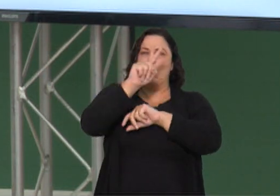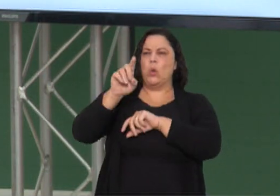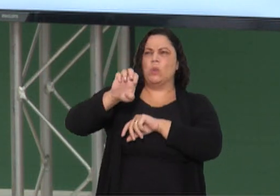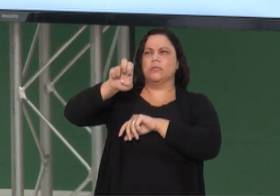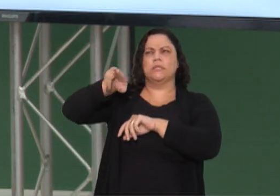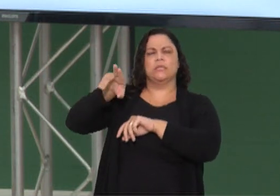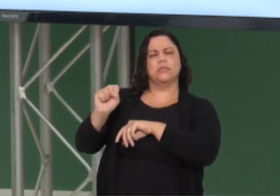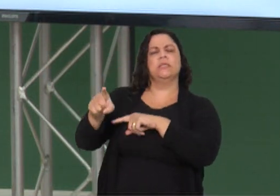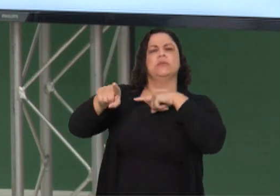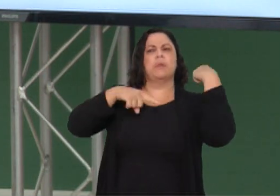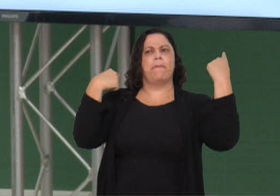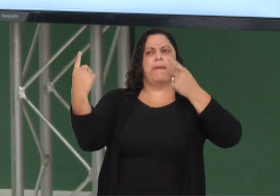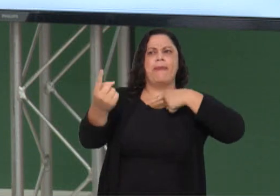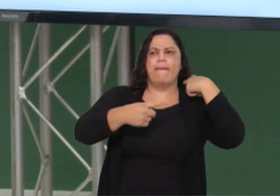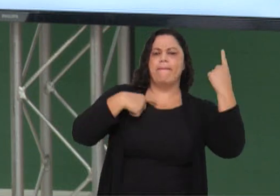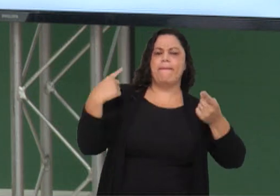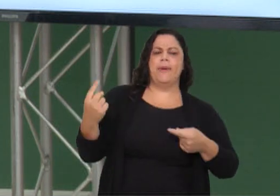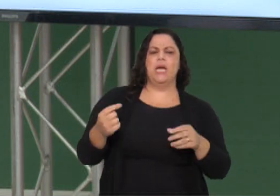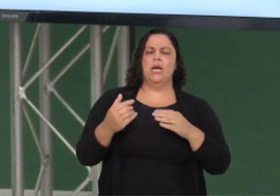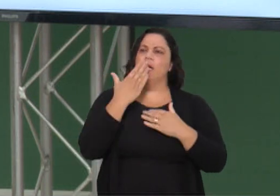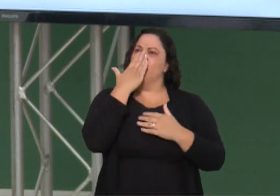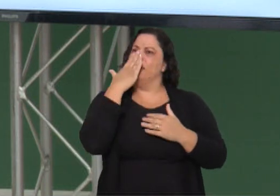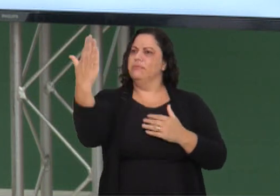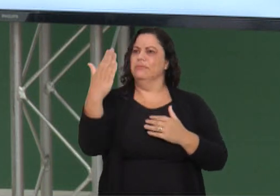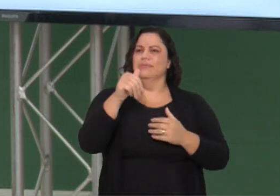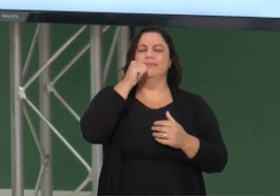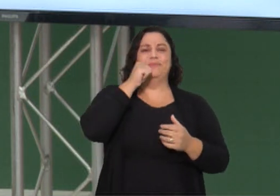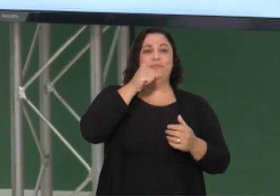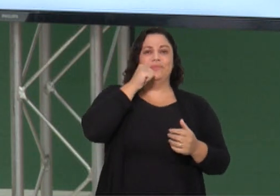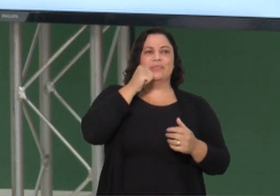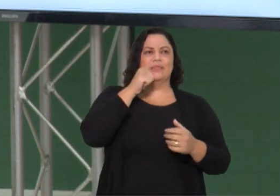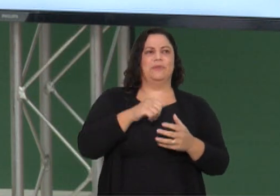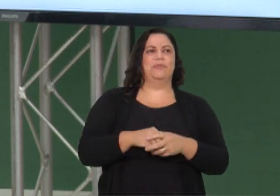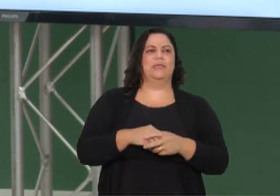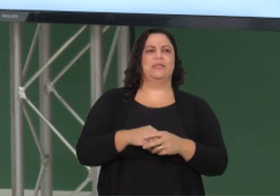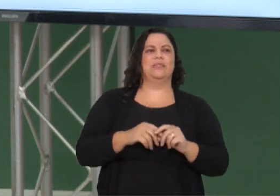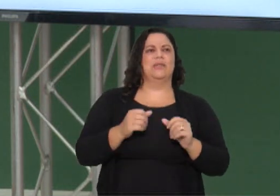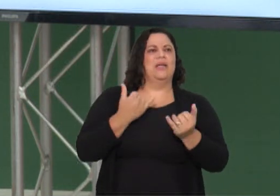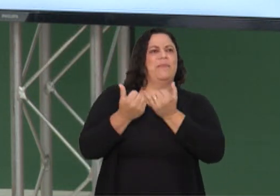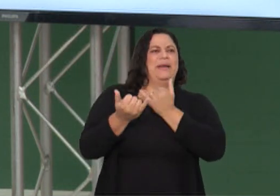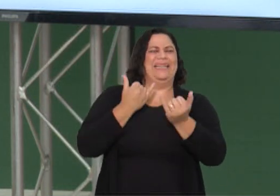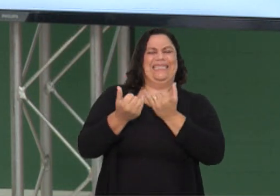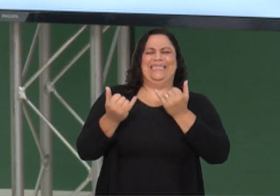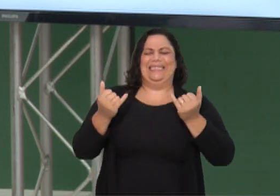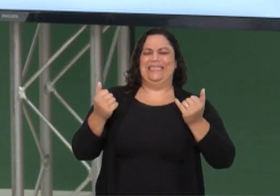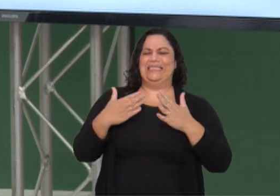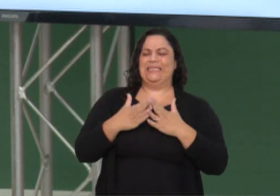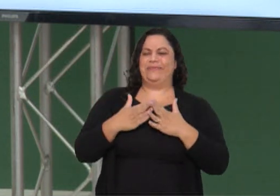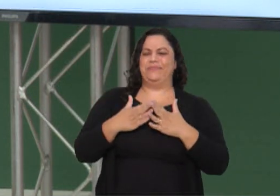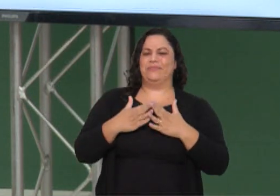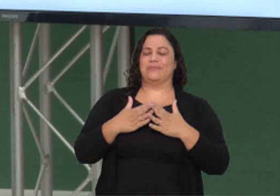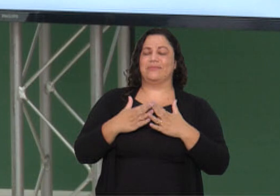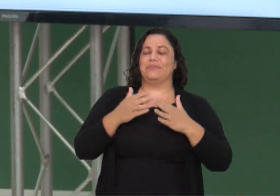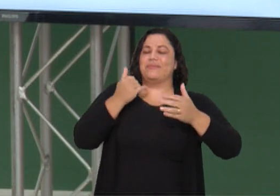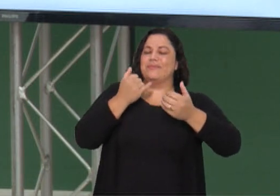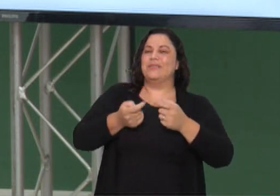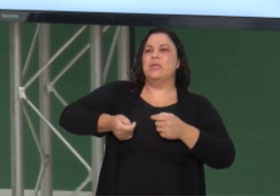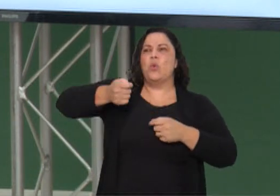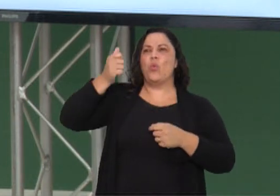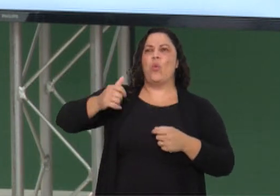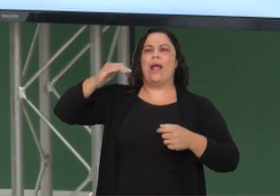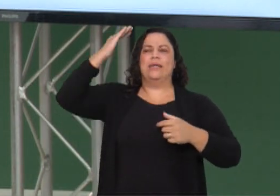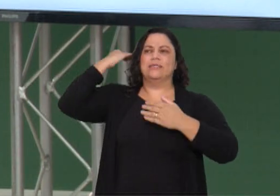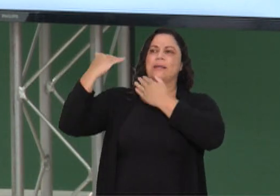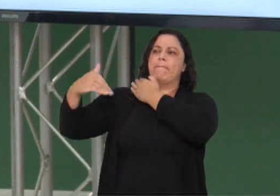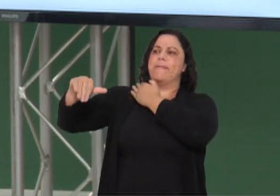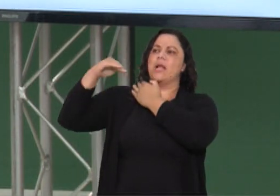tem uma mulher que está em uma posição funerária, uma espécie de posição para cortar o cabelo dela. Representa